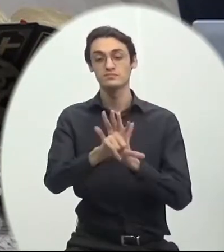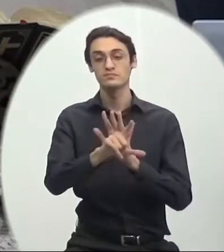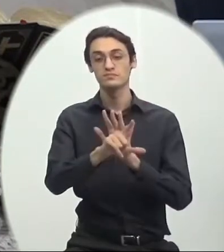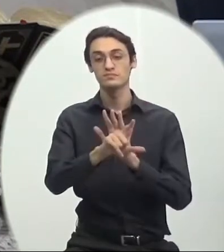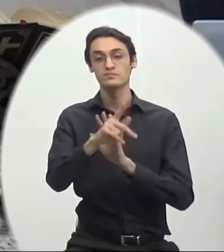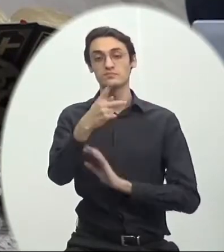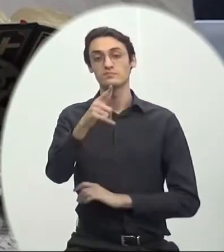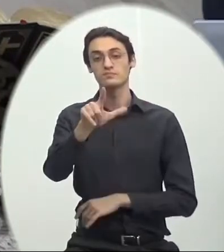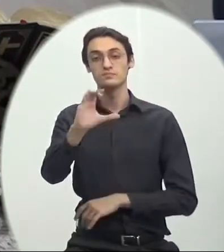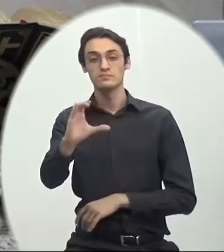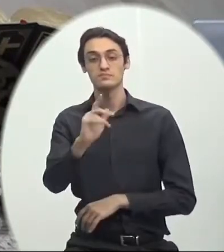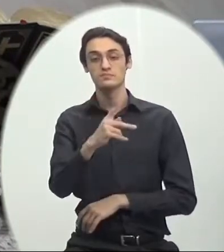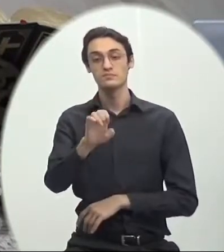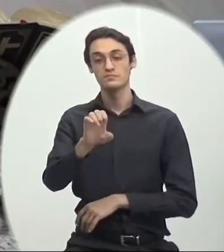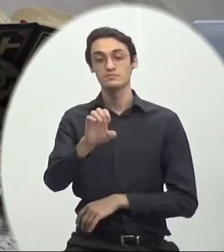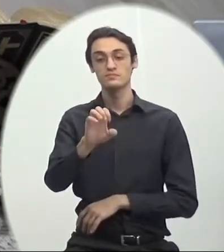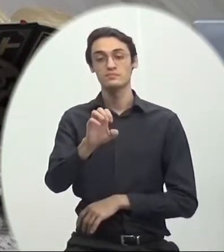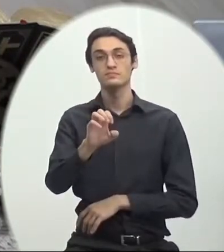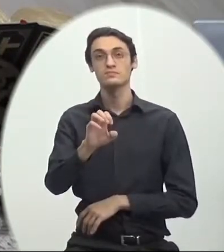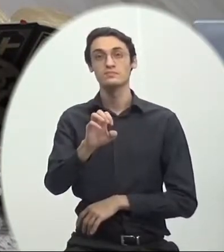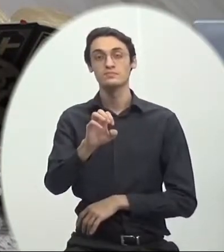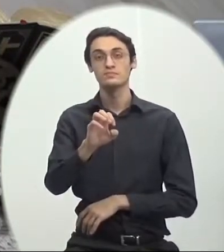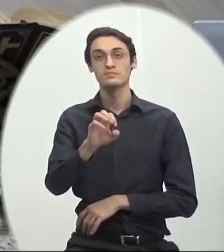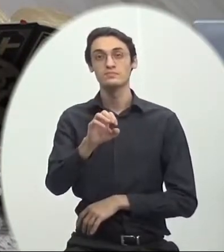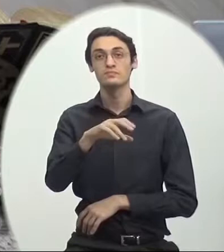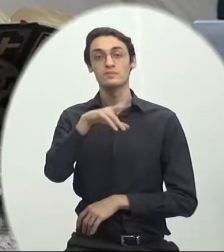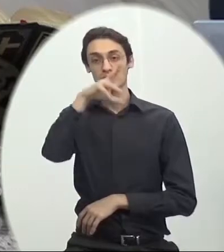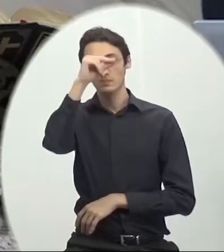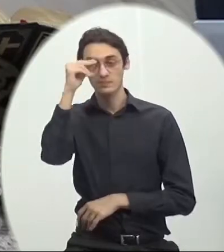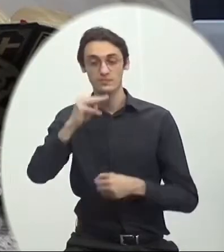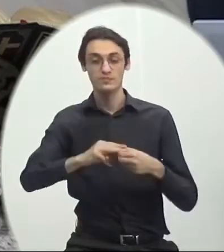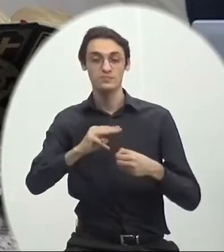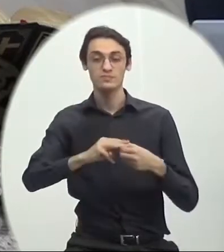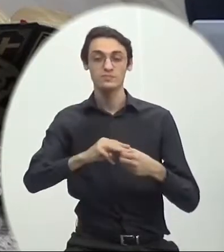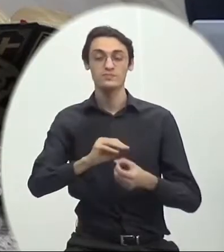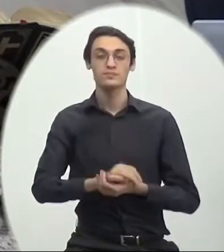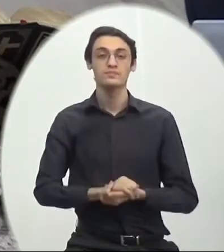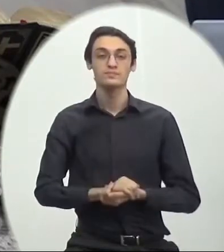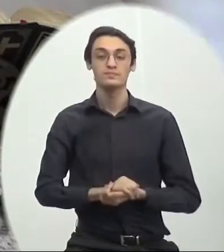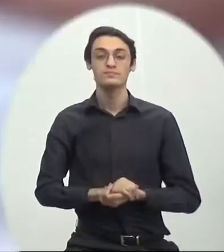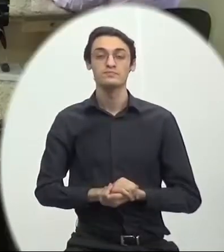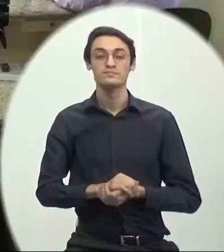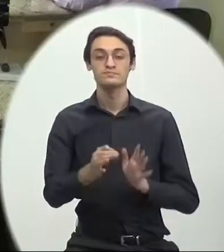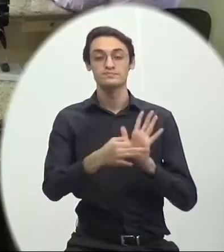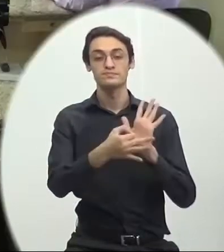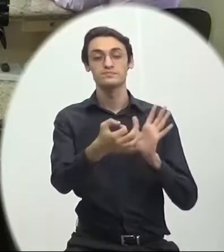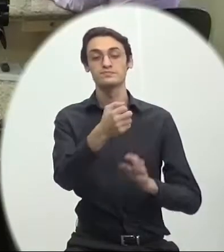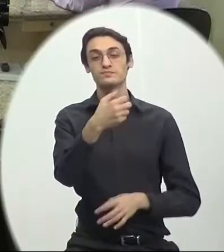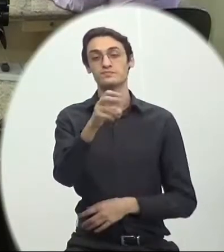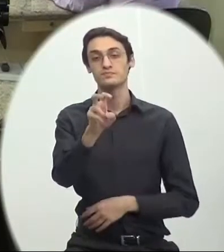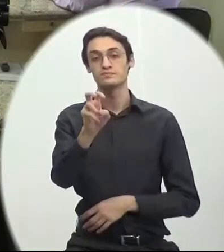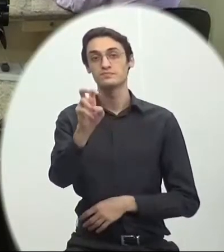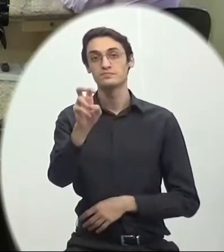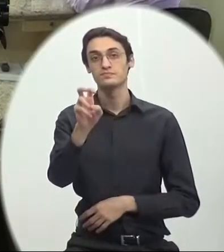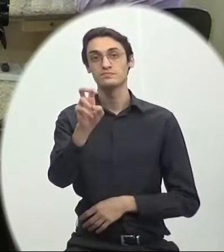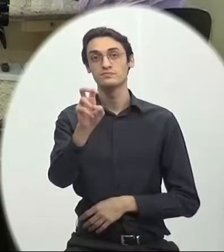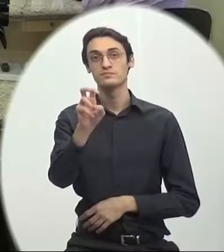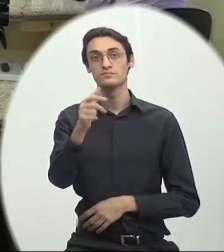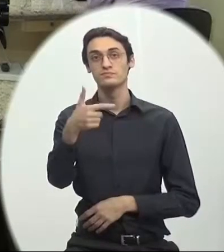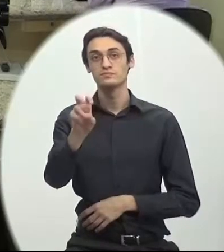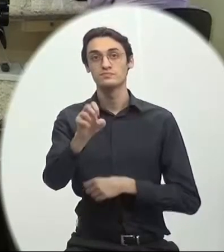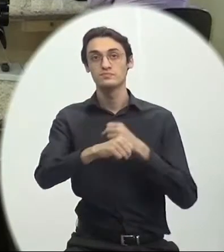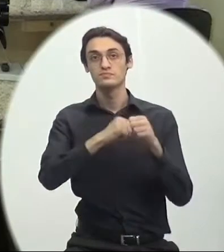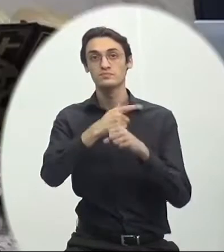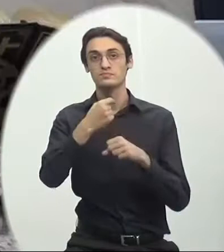PE 19/2020, de autoria do prefeito municipal. Indicação número 555/2020, de